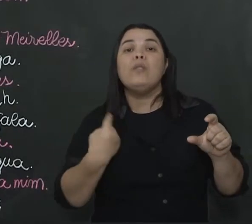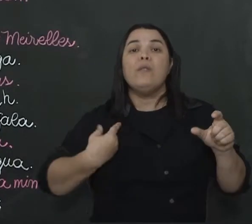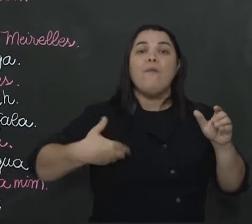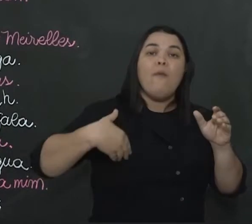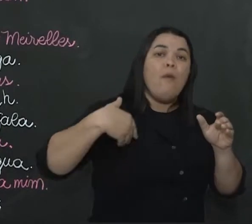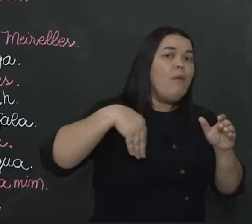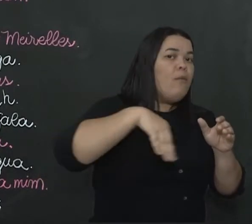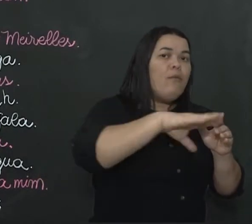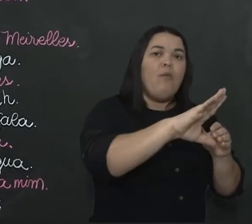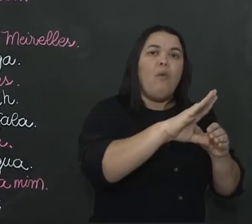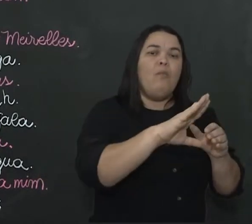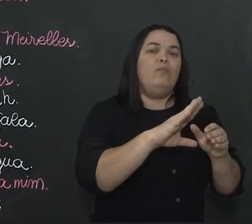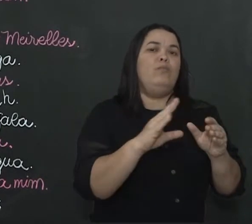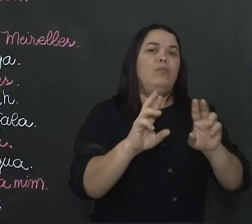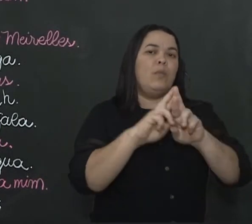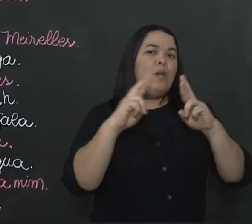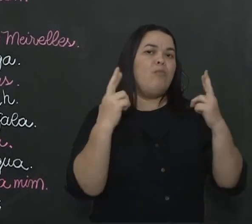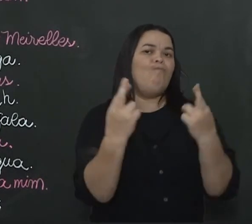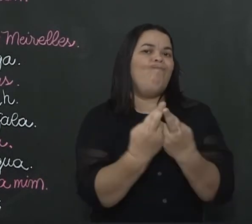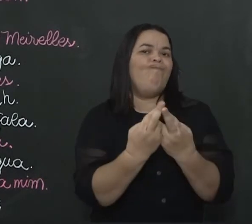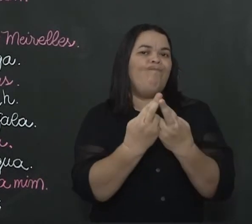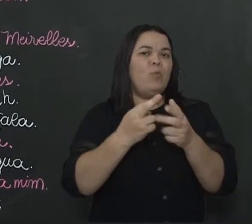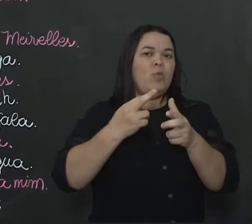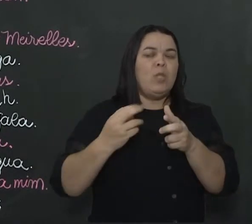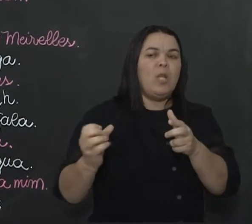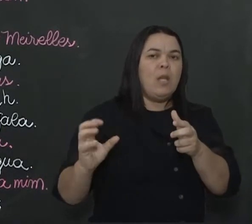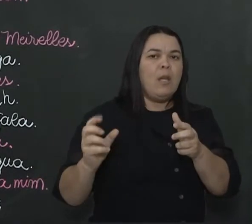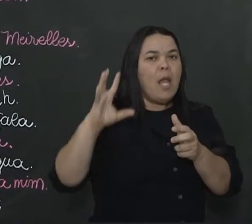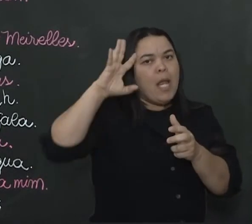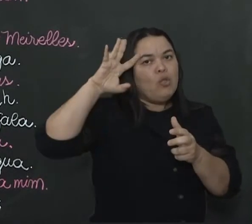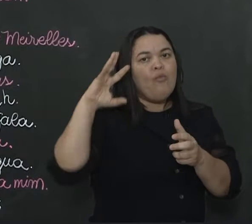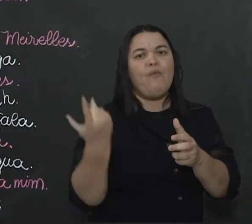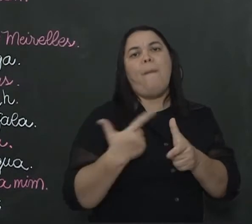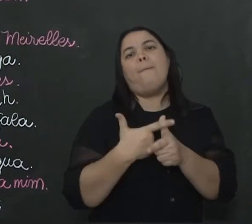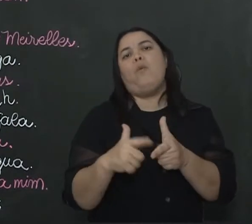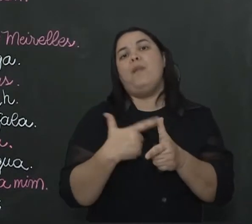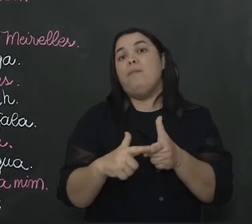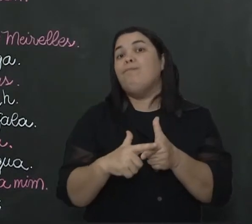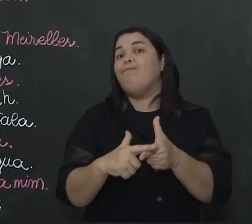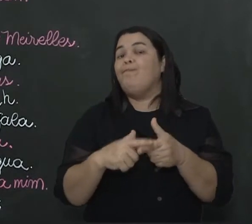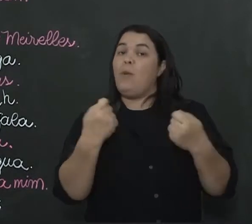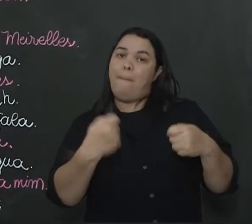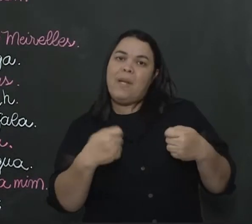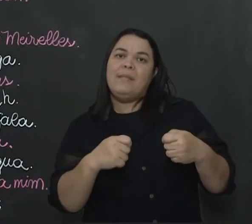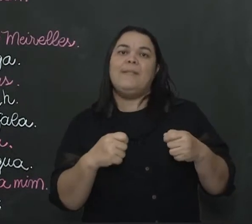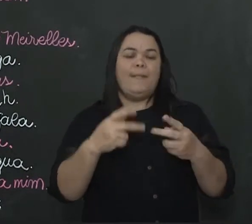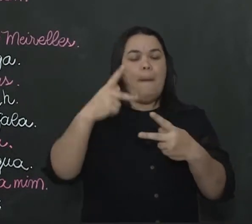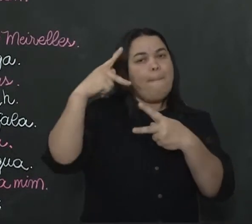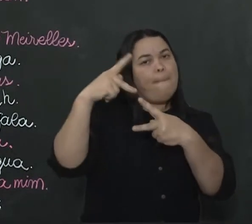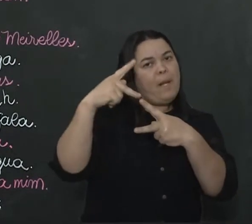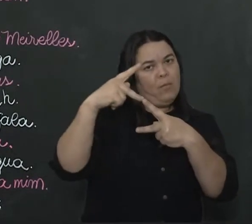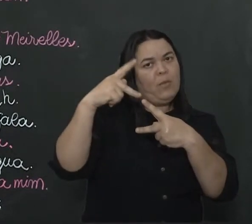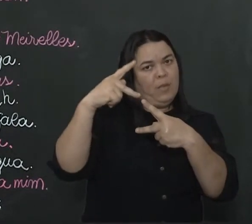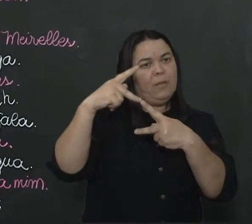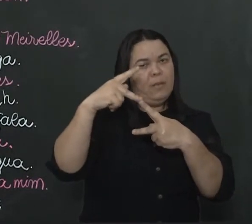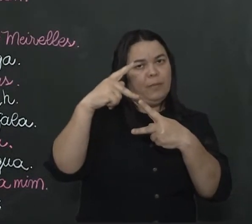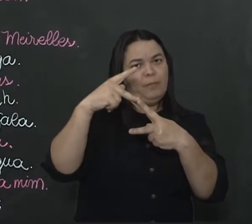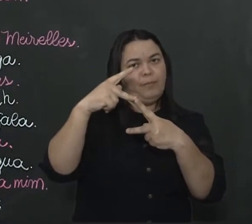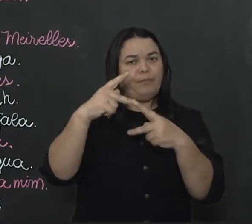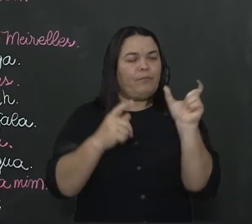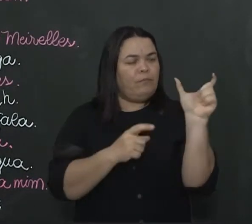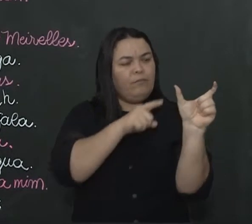problema. Mais um caso de um verbo que precisa de preposição. Nós fomos à reunião.